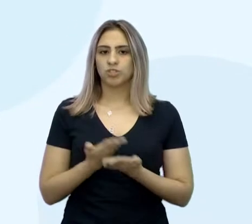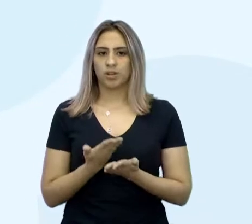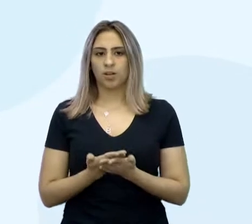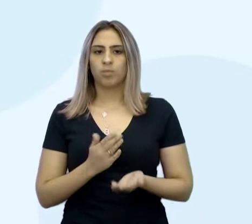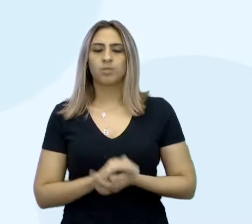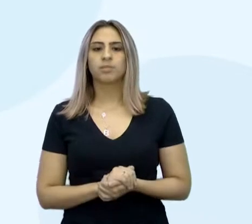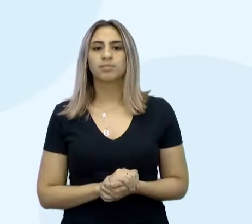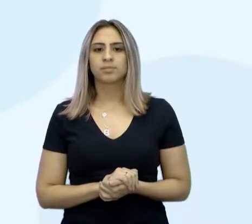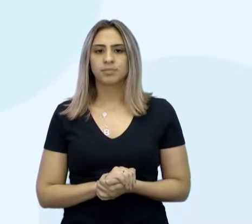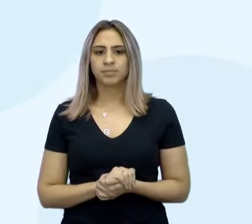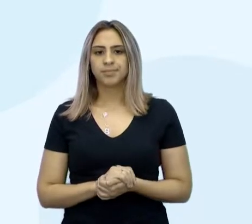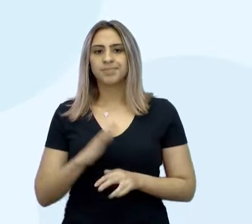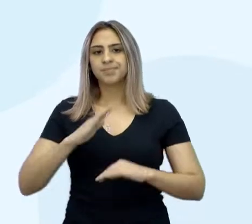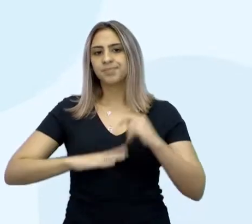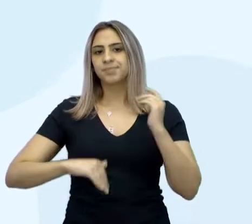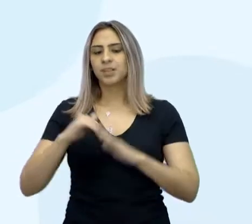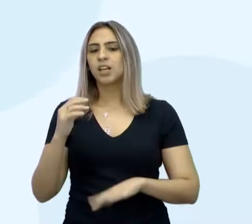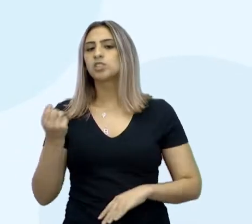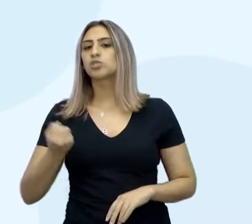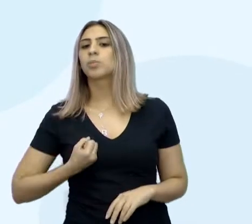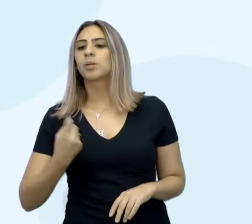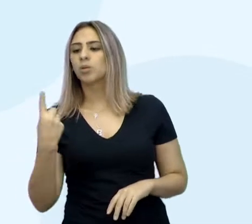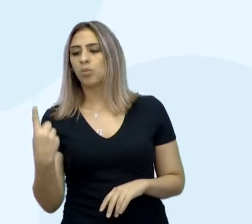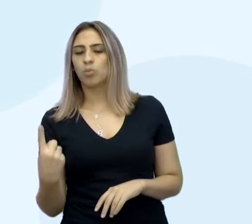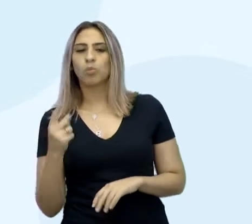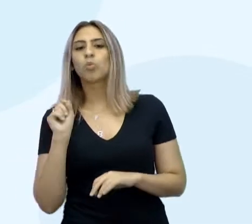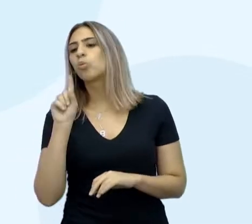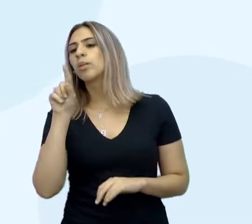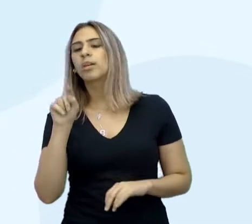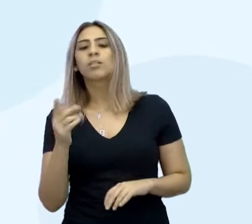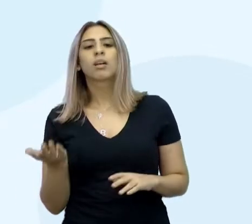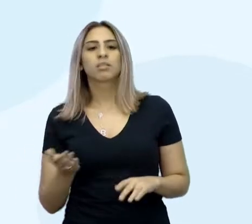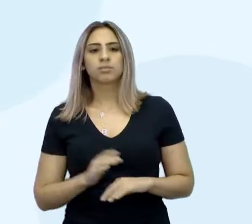lá, habilidade número 1, que é